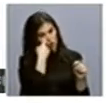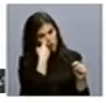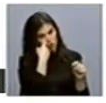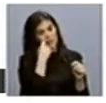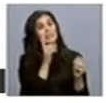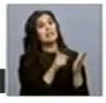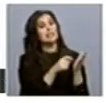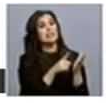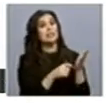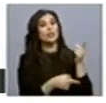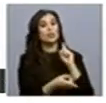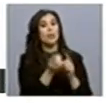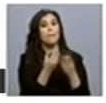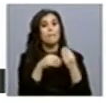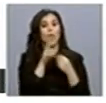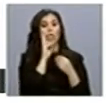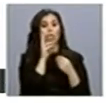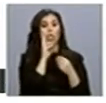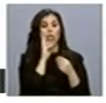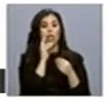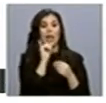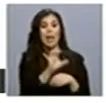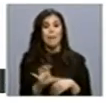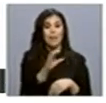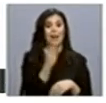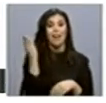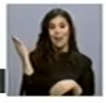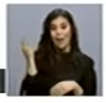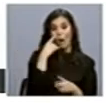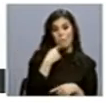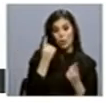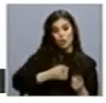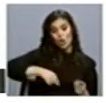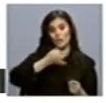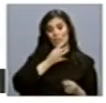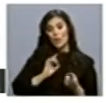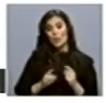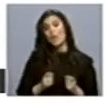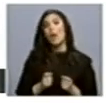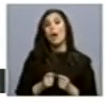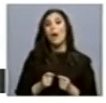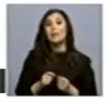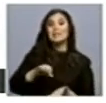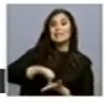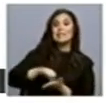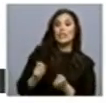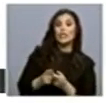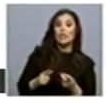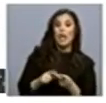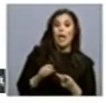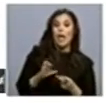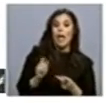mais observações. Eis um diagrama que nos mostra exatamente aquilo que estávamos a falar. Próxima Centauri no centro, o